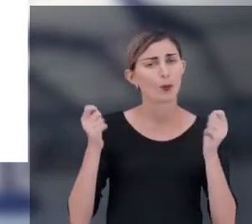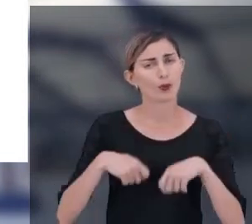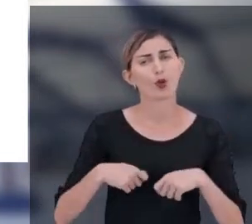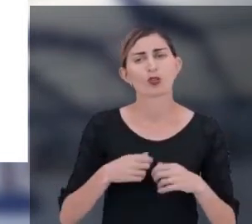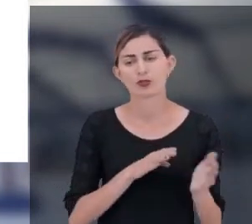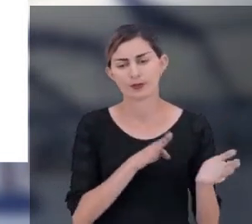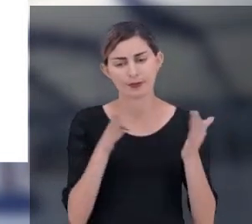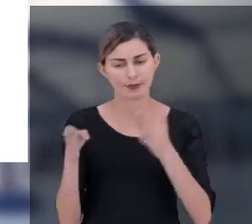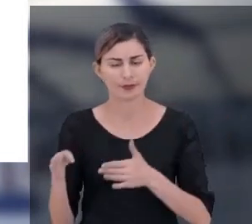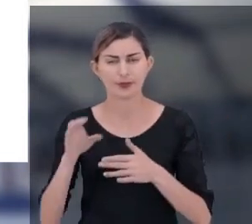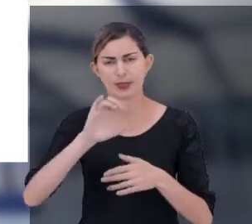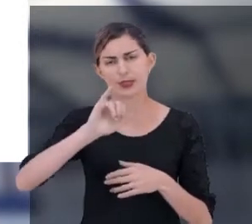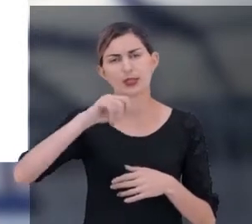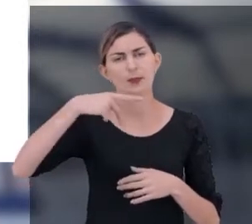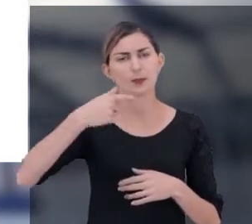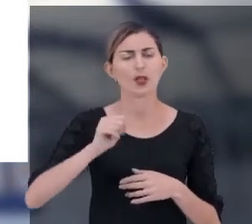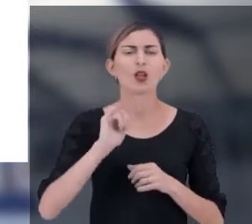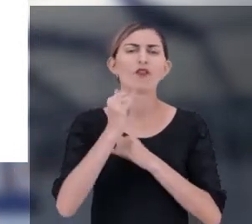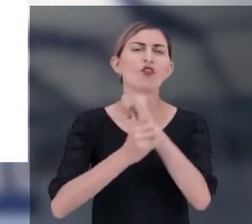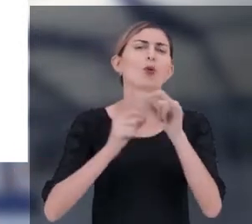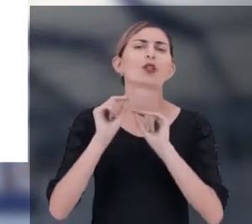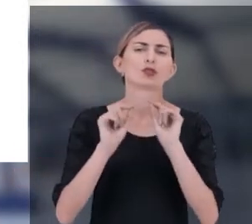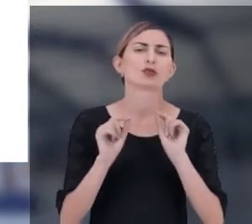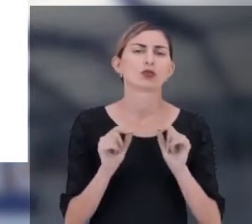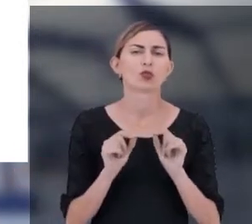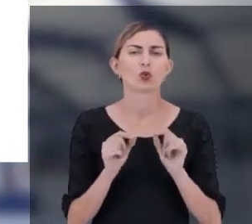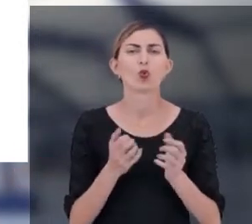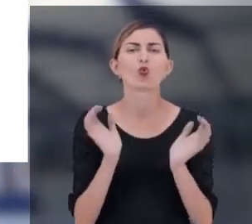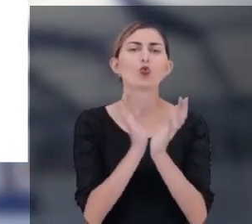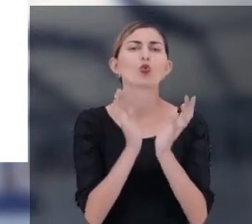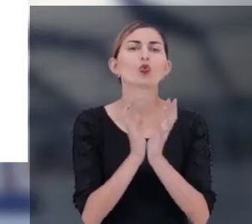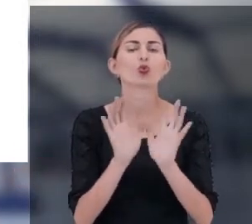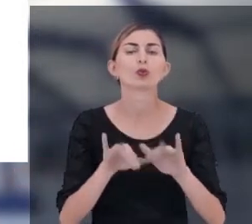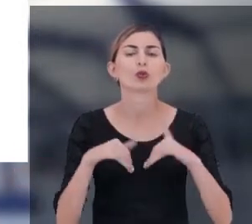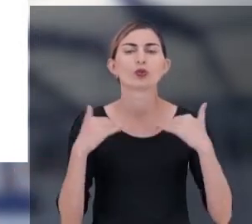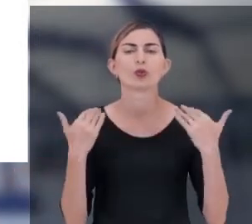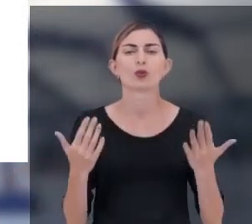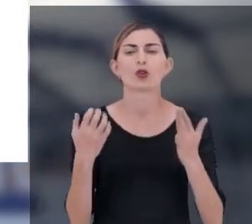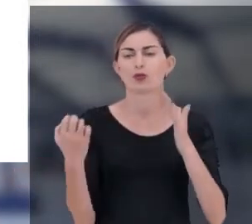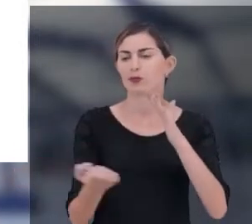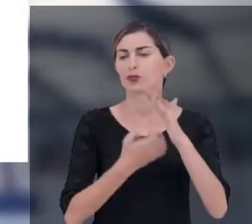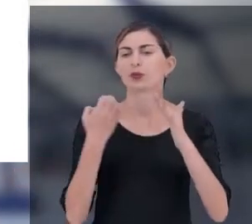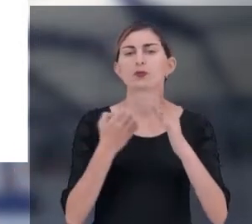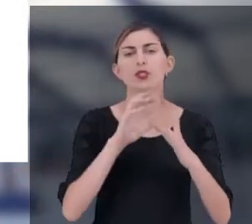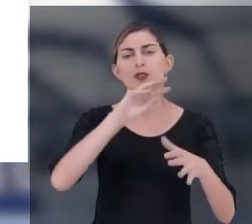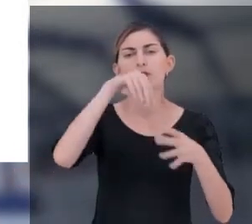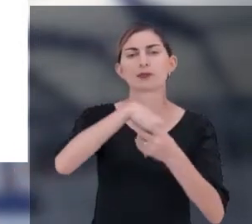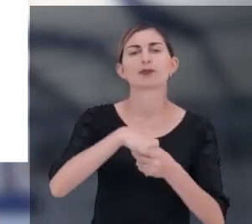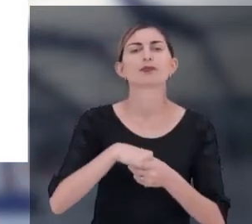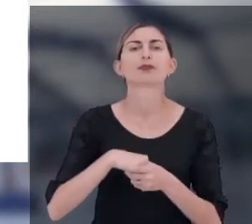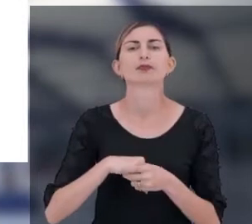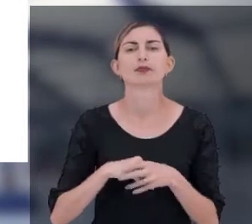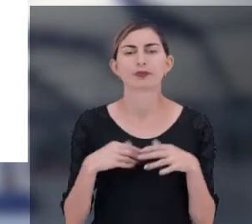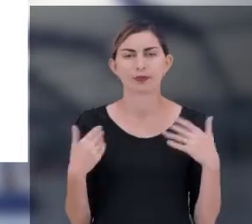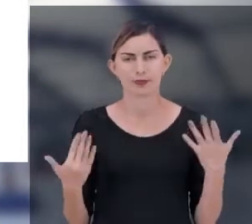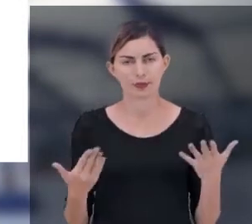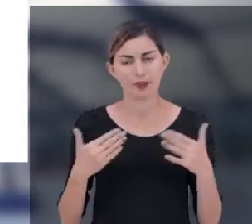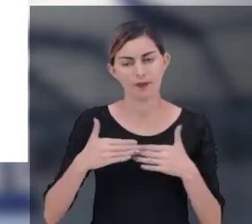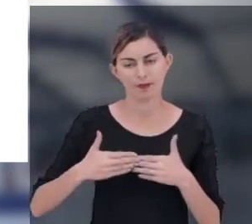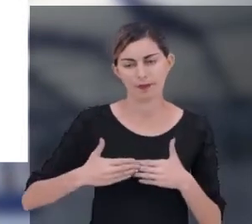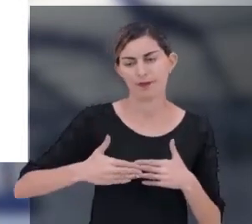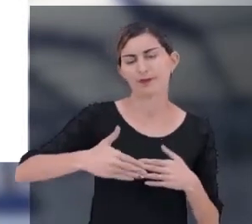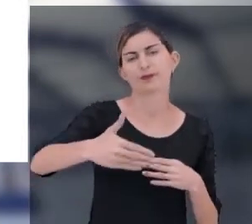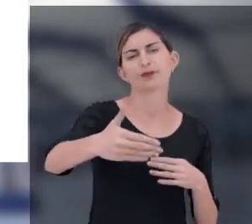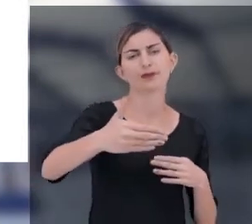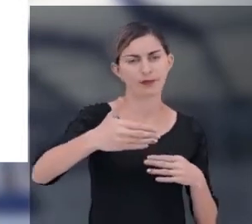possa dimensionar a minha SIPA. Que informação é essa? O grupo ao qual a empresa está inserido. Então, a gente